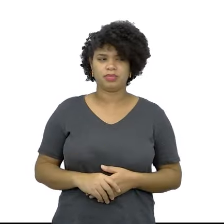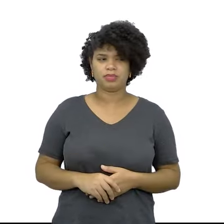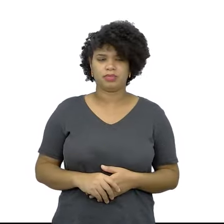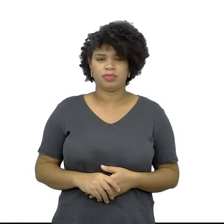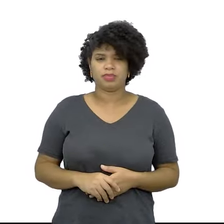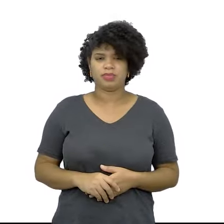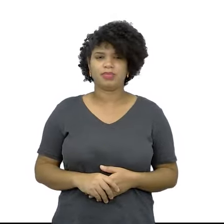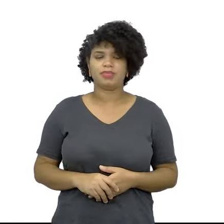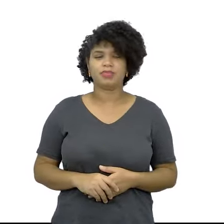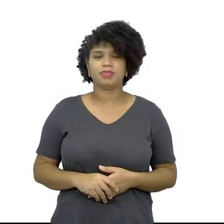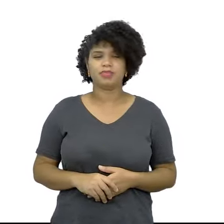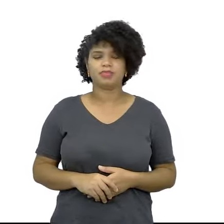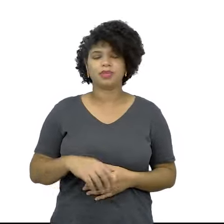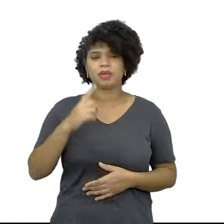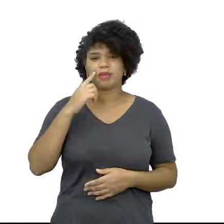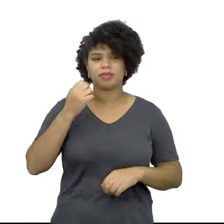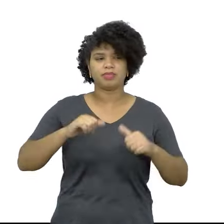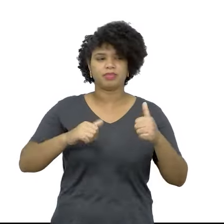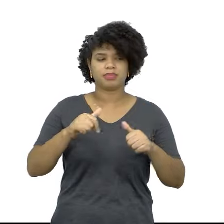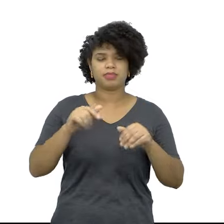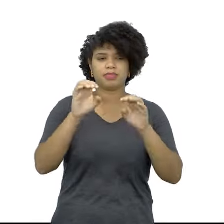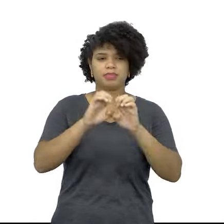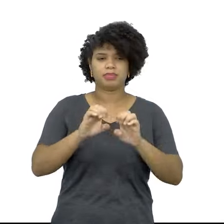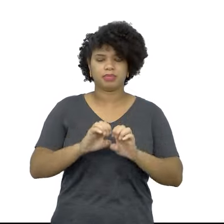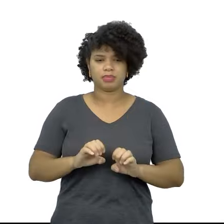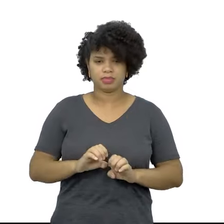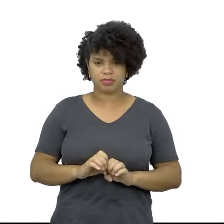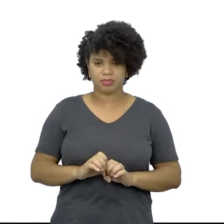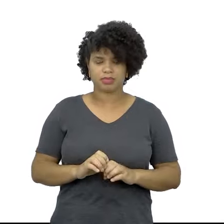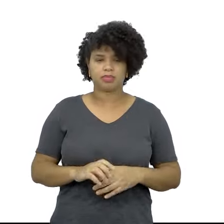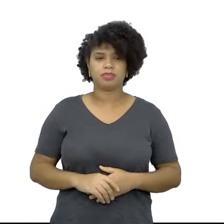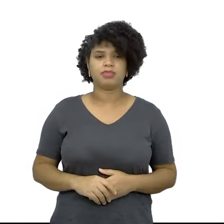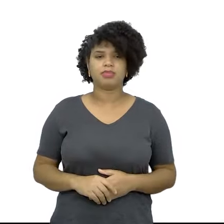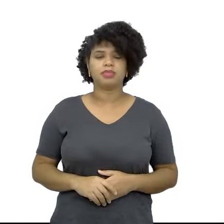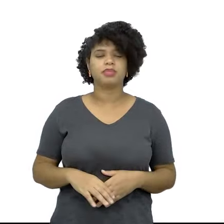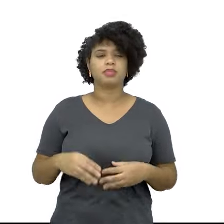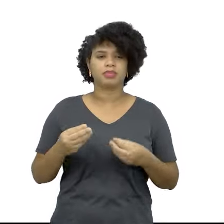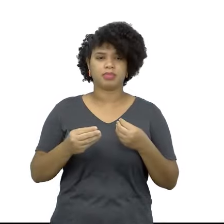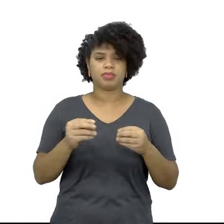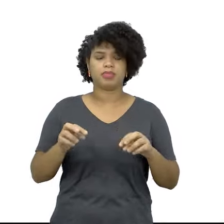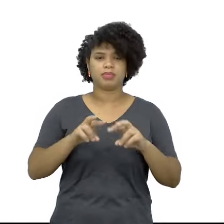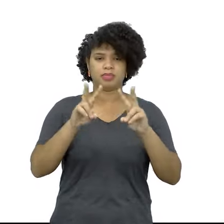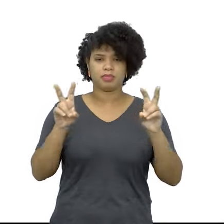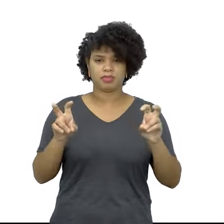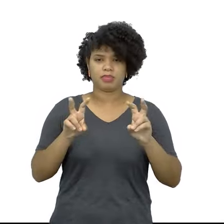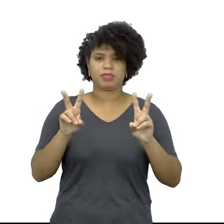das cartas, análise da estrutura das cartas, do conteúdo temático,